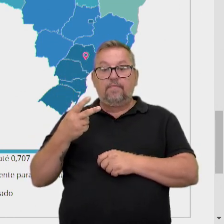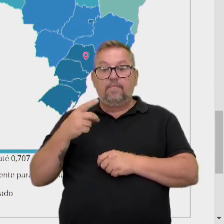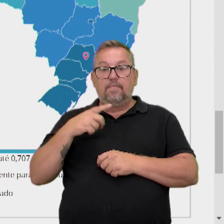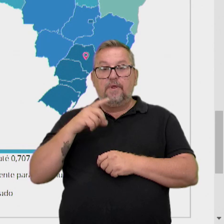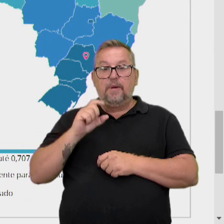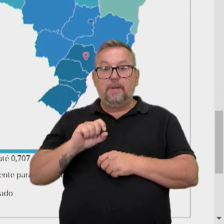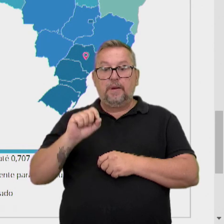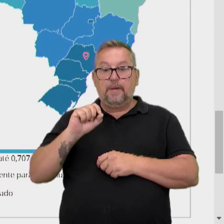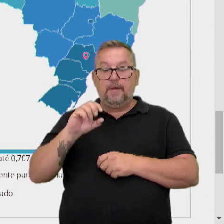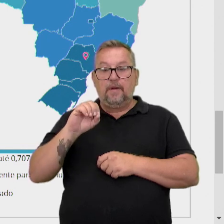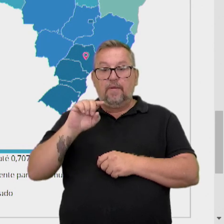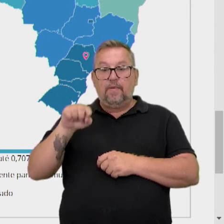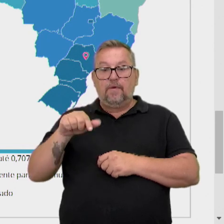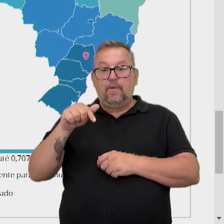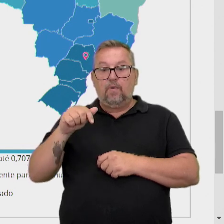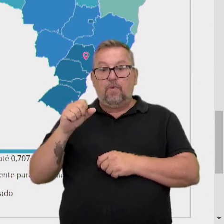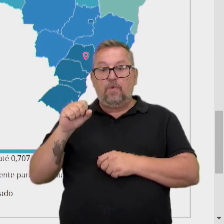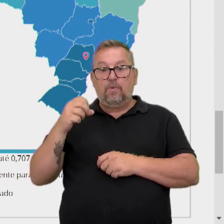de